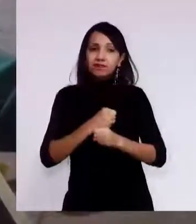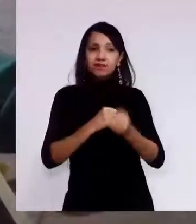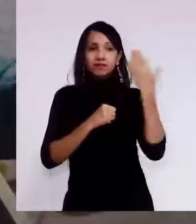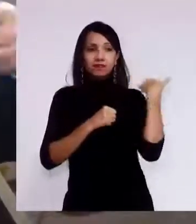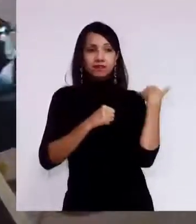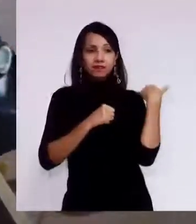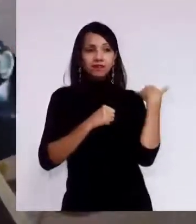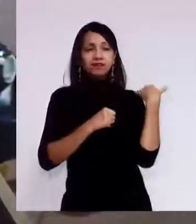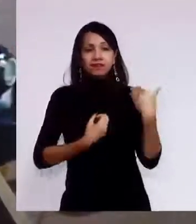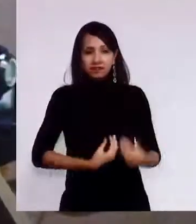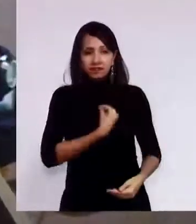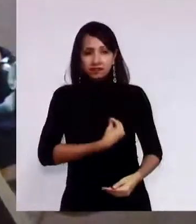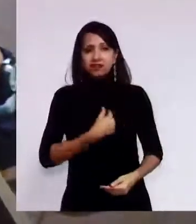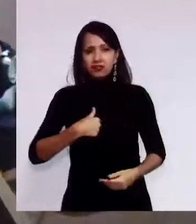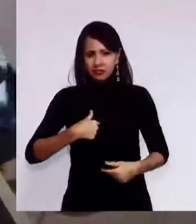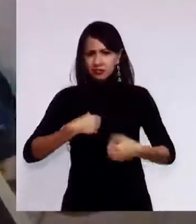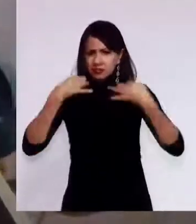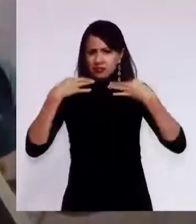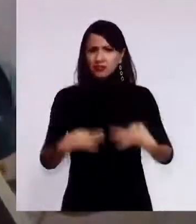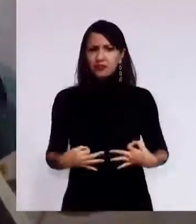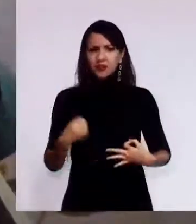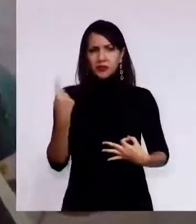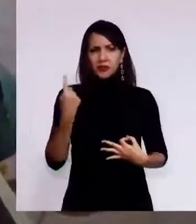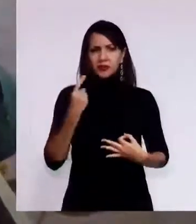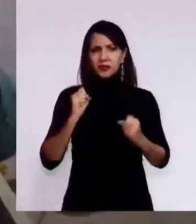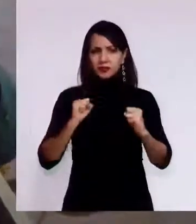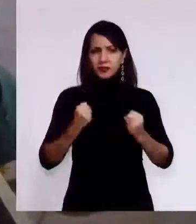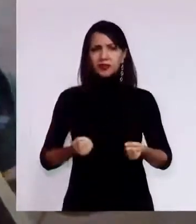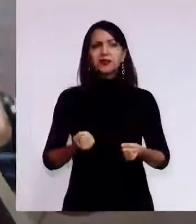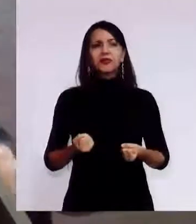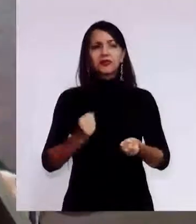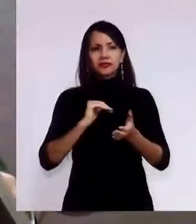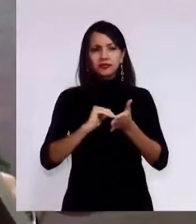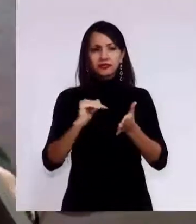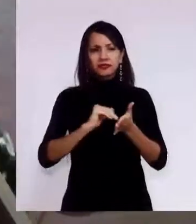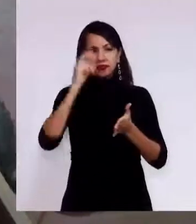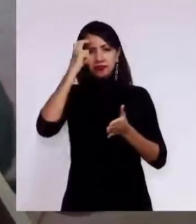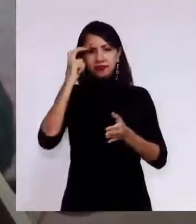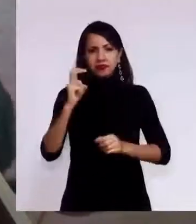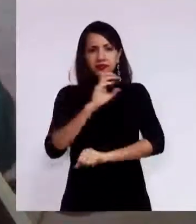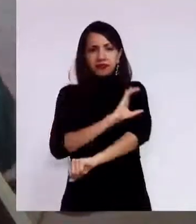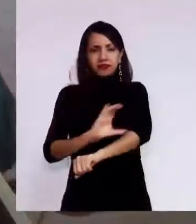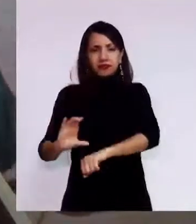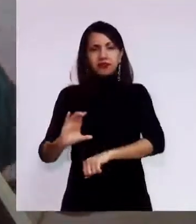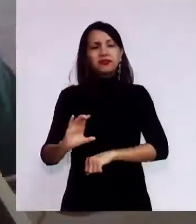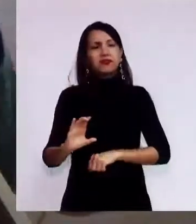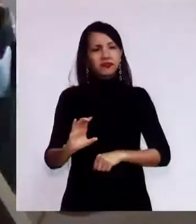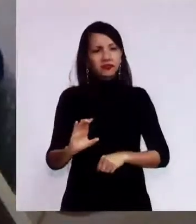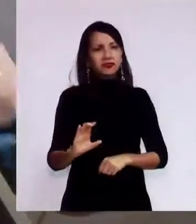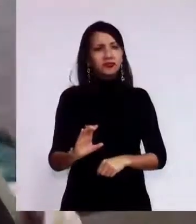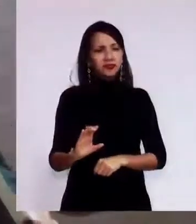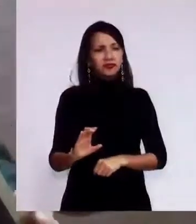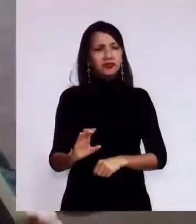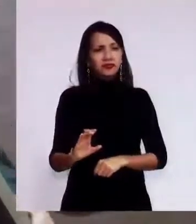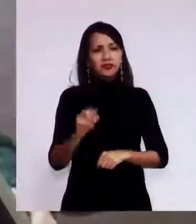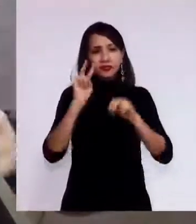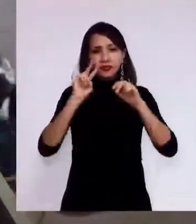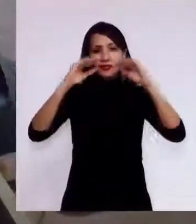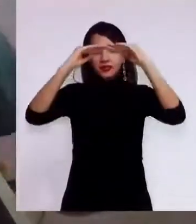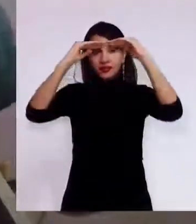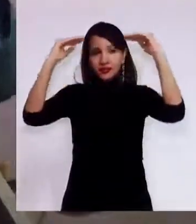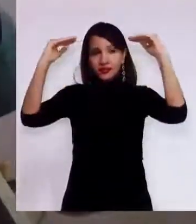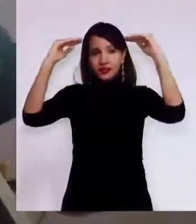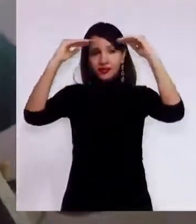gente vivenciou, e eu sou muito justo, eu fui um dos primeiros que defendi aqui a Secretaria da Cultura quando a gente viu o telhado